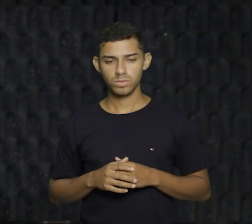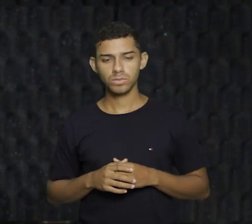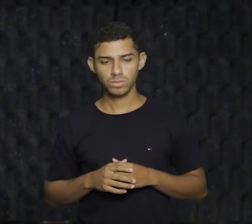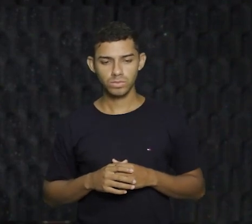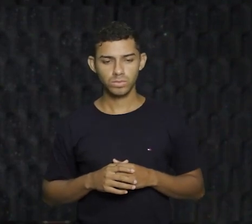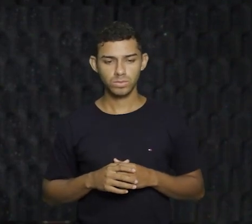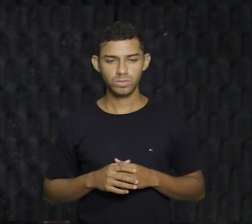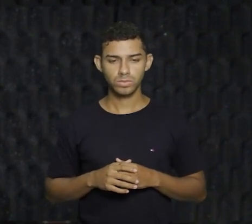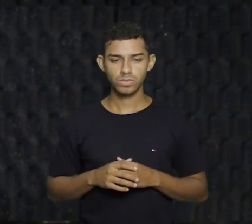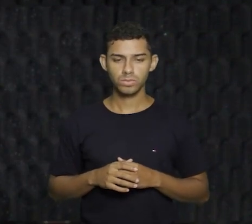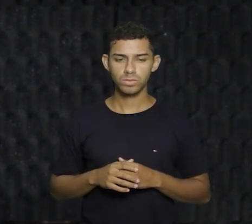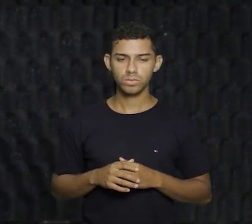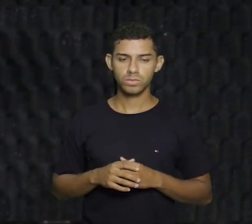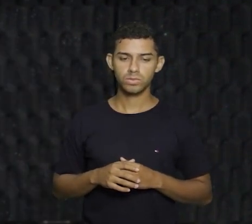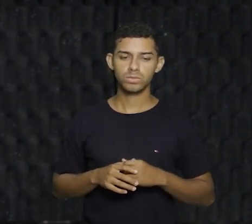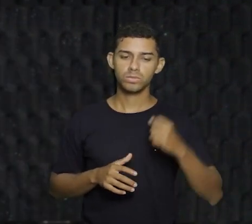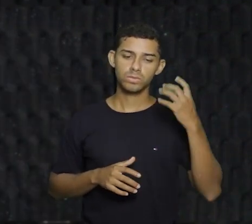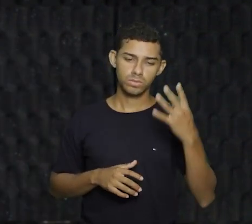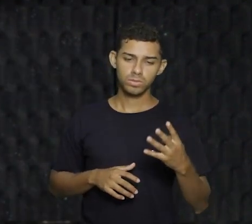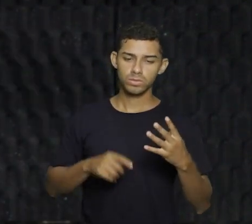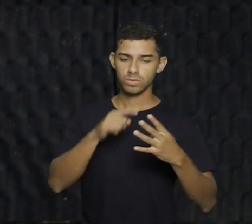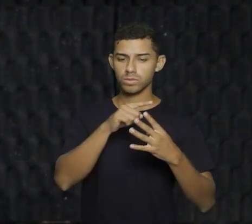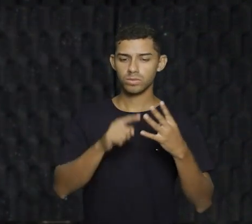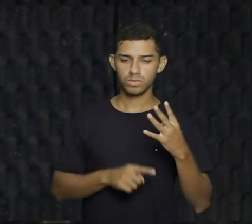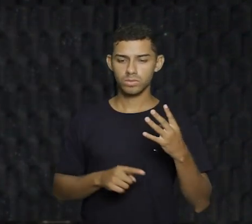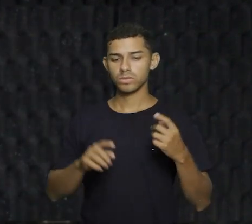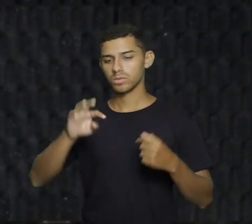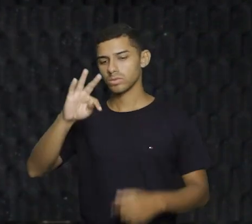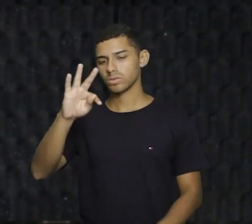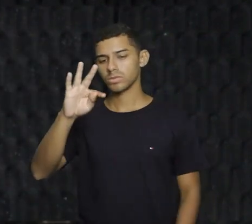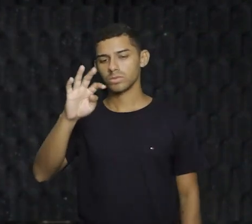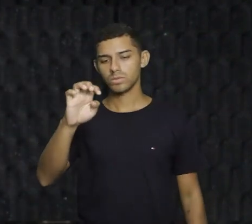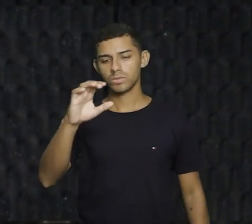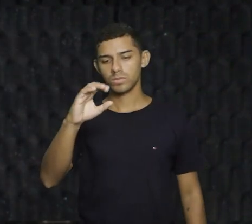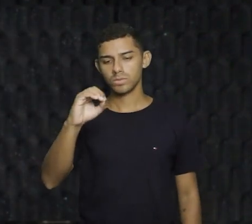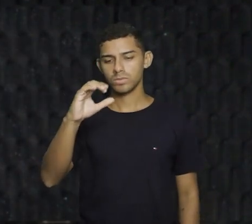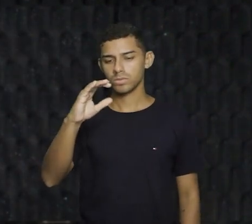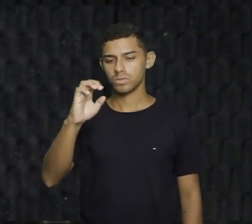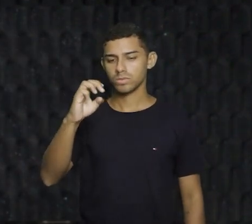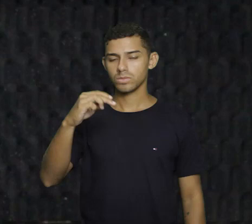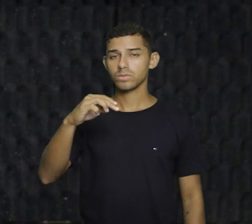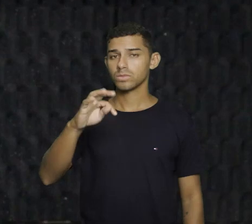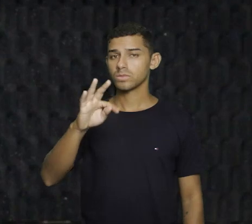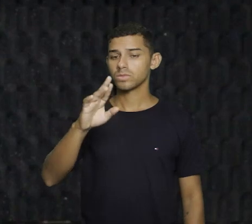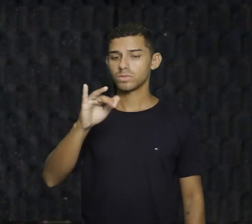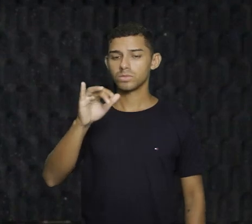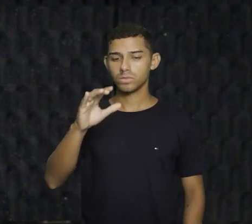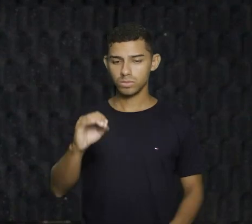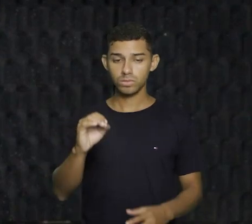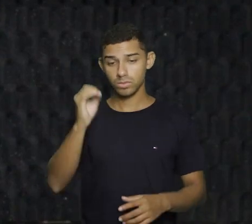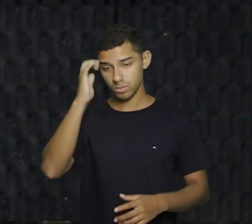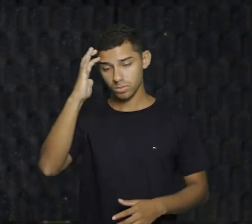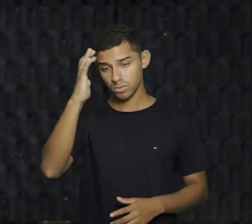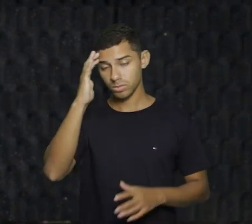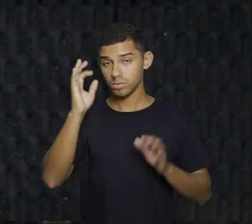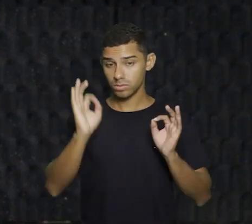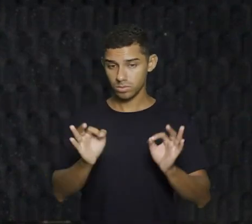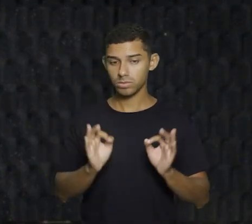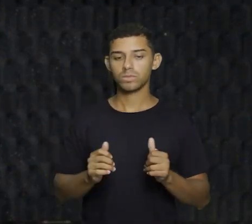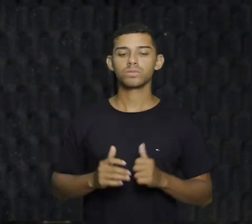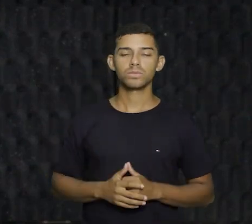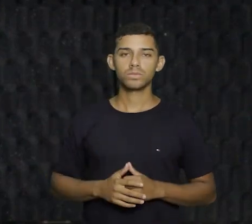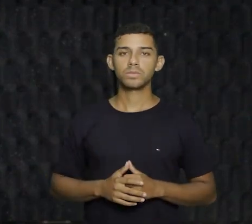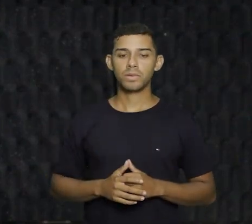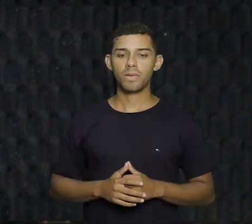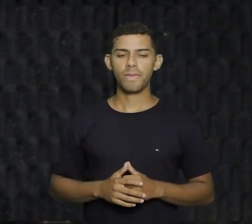ela é a continuação. E o item 4, quando eu falo do teocentrismo. Então, é bom a gente ter noção sobre isso, beleza? A gente